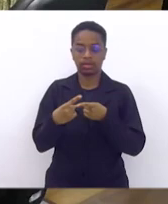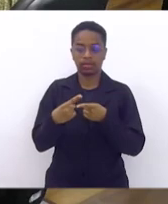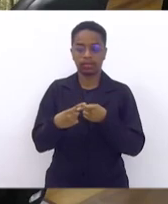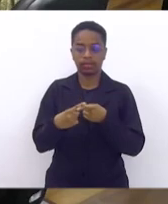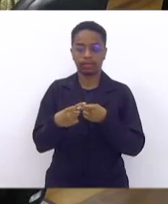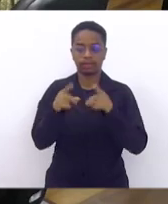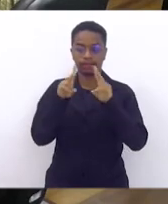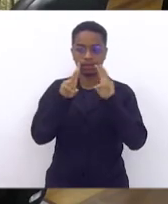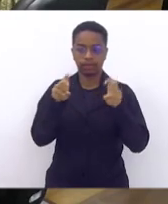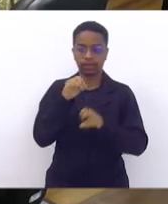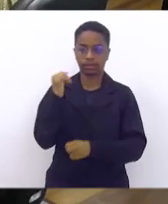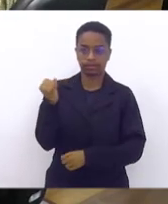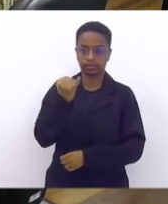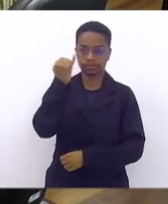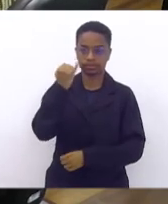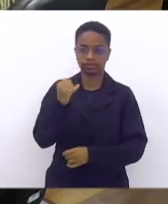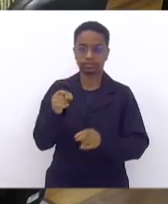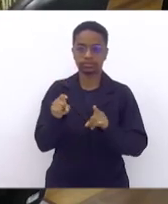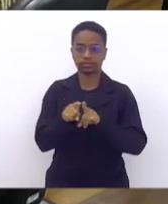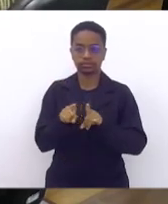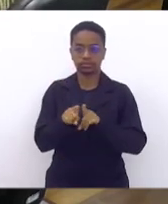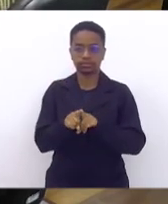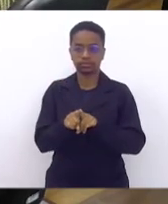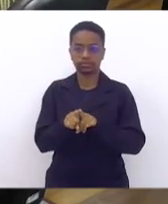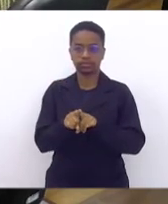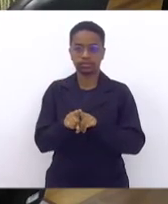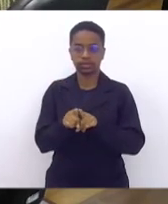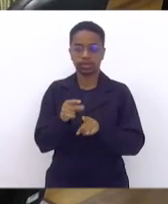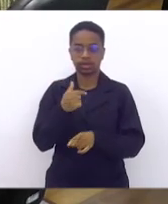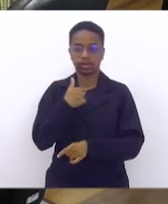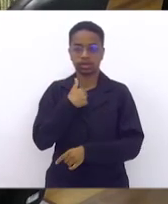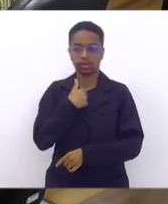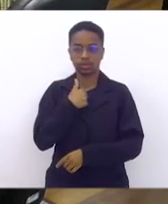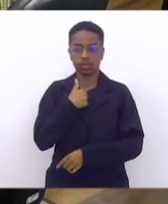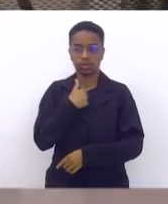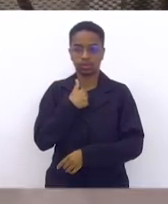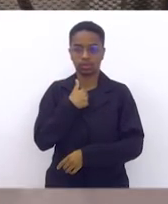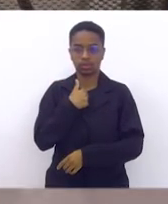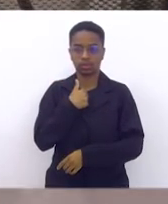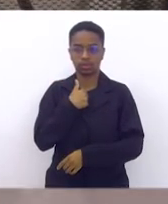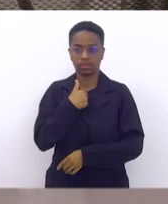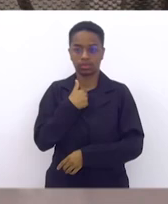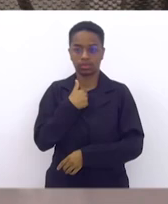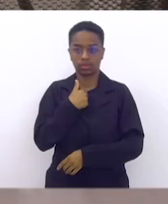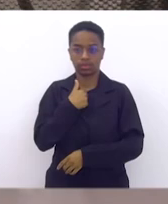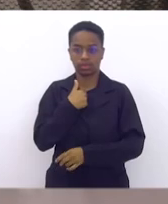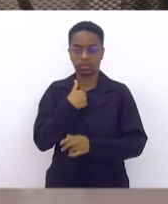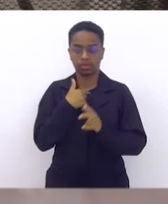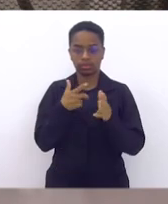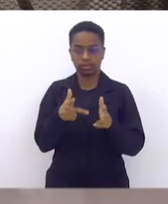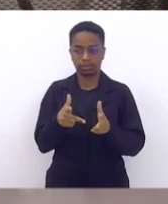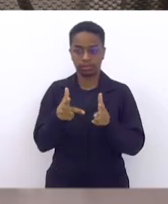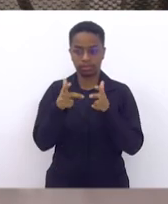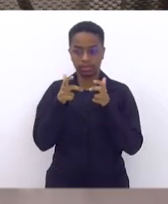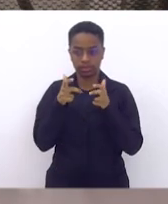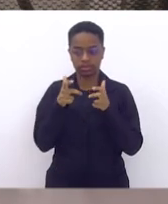muito importante. Eu acho, eu vejo que